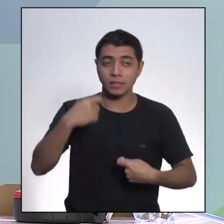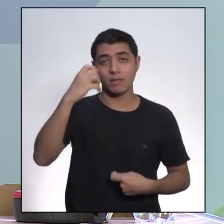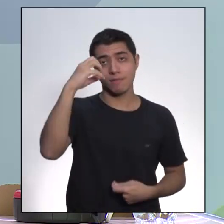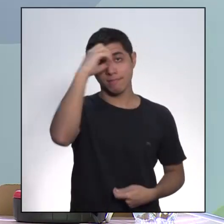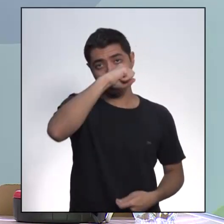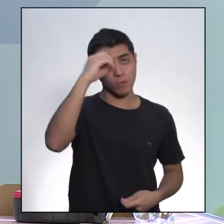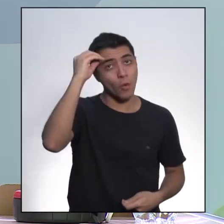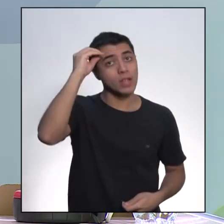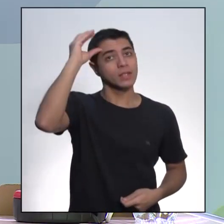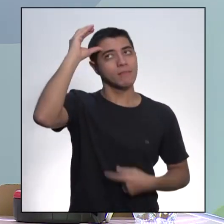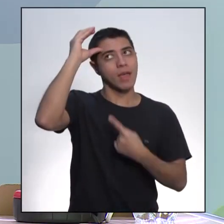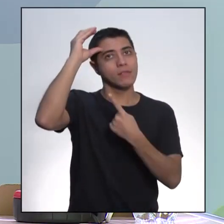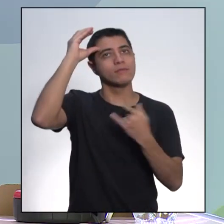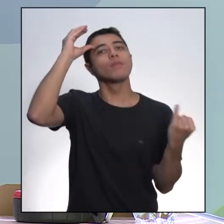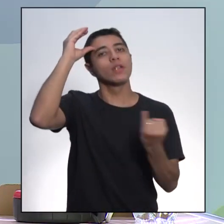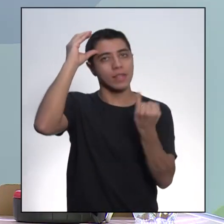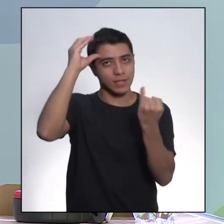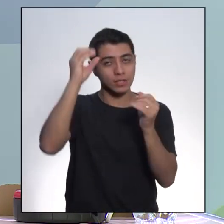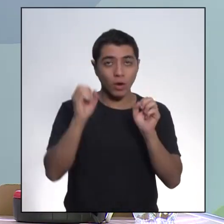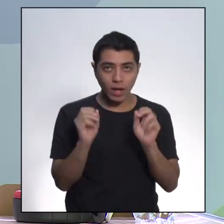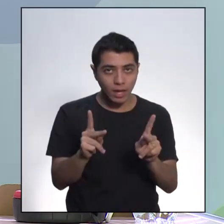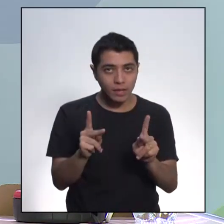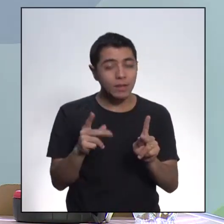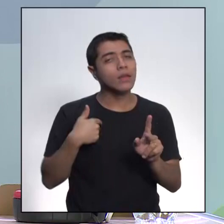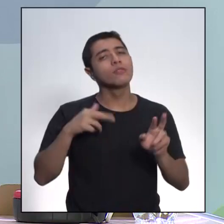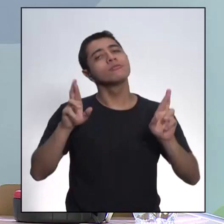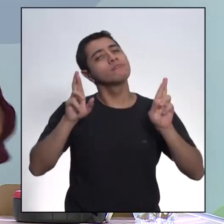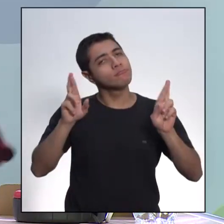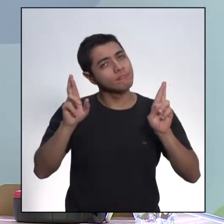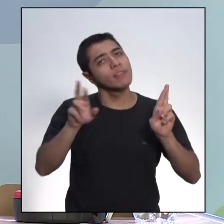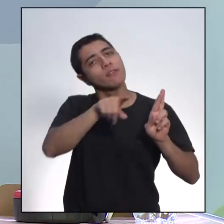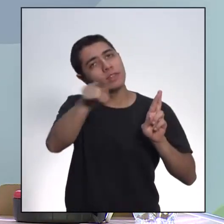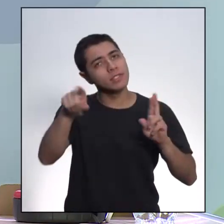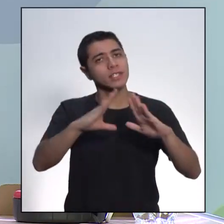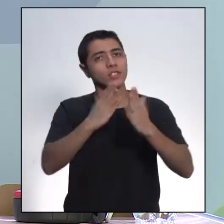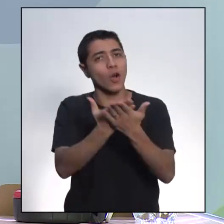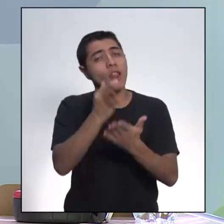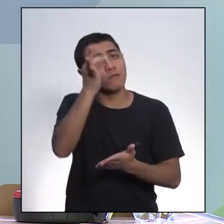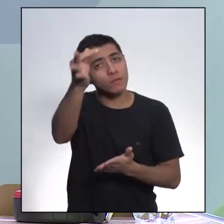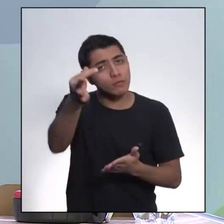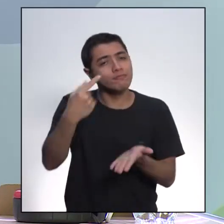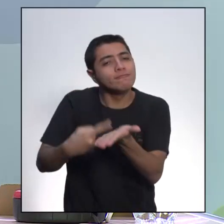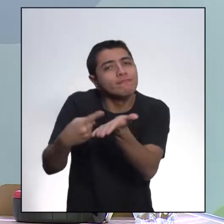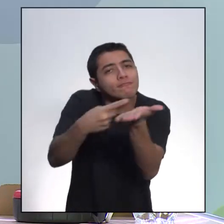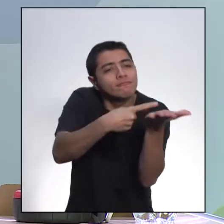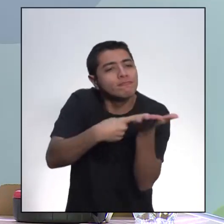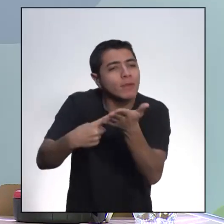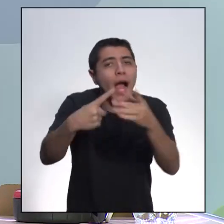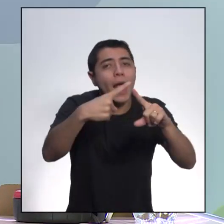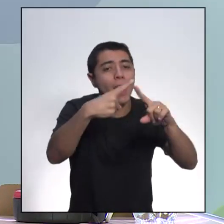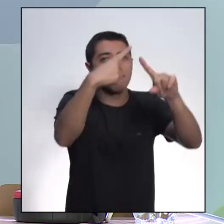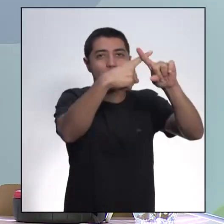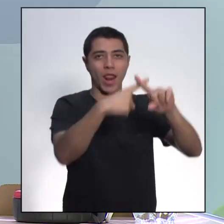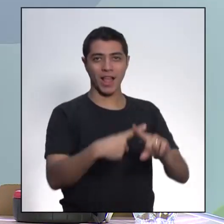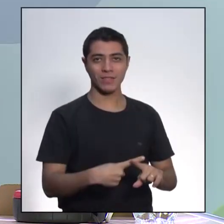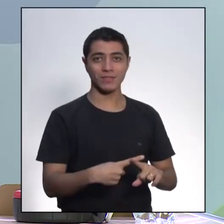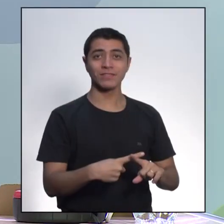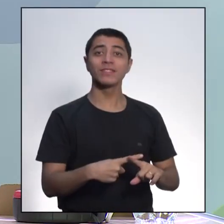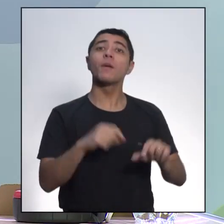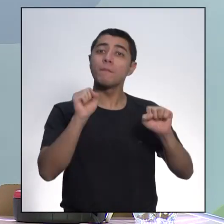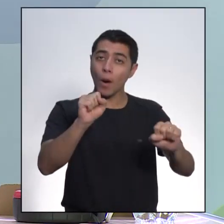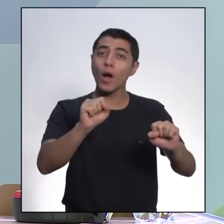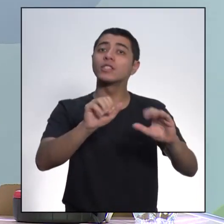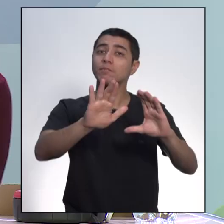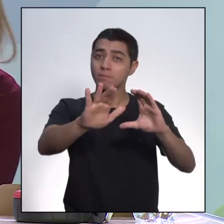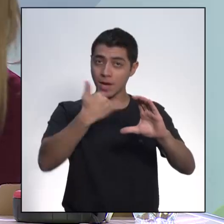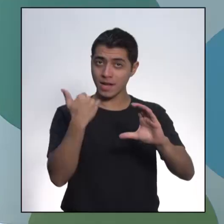uma engenharia. E aí, eu espero que vocês possam, de alguma forma, lá na escola, fazer o campeonato e depois coloca lá, né, para a gente no centro de